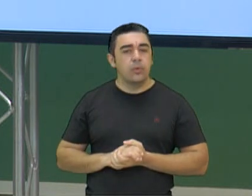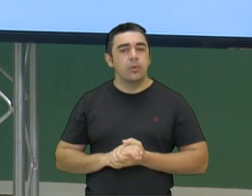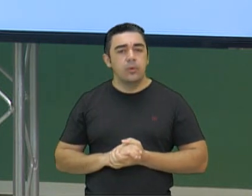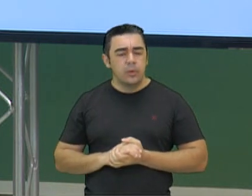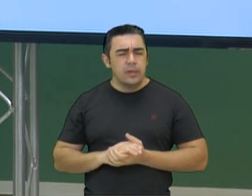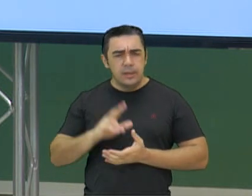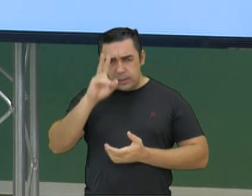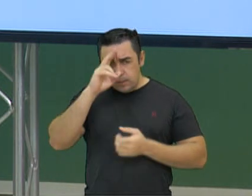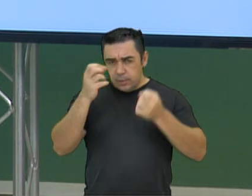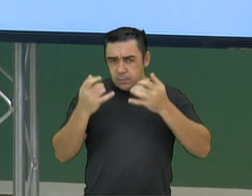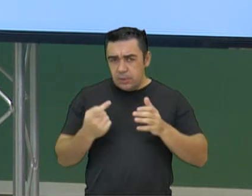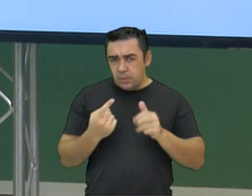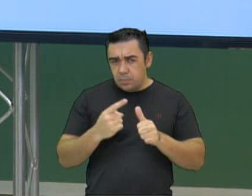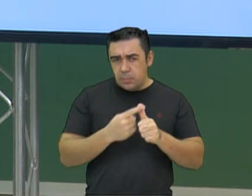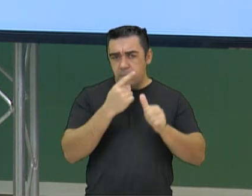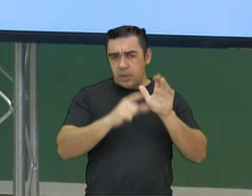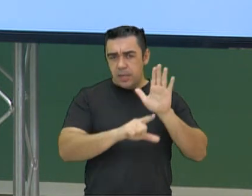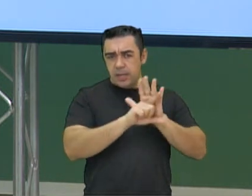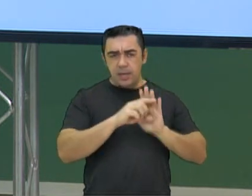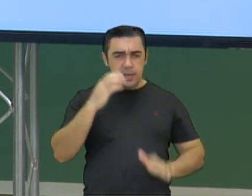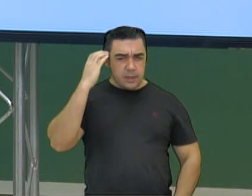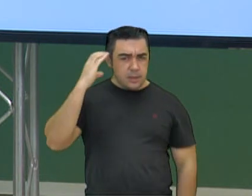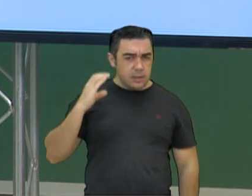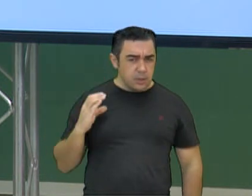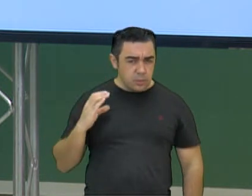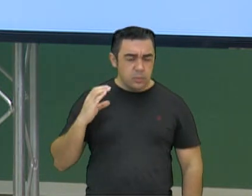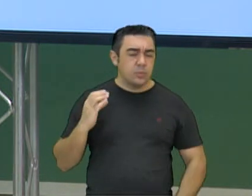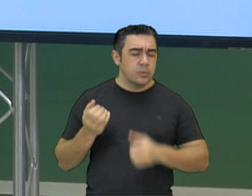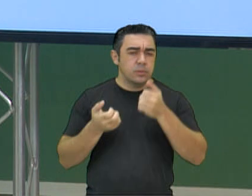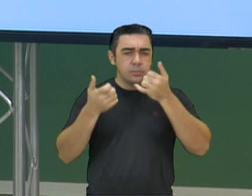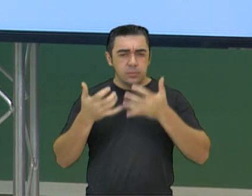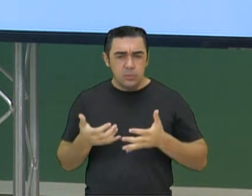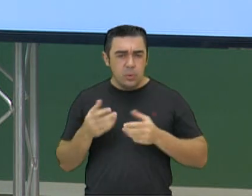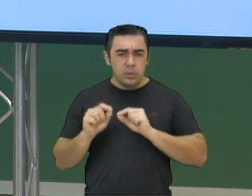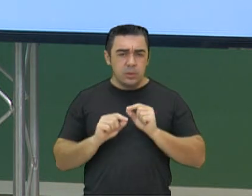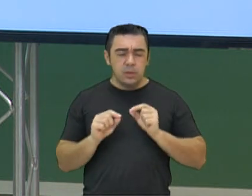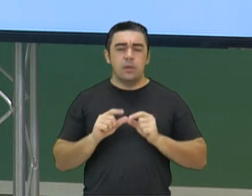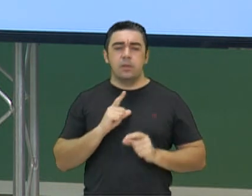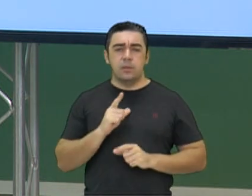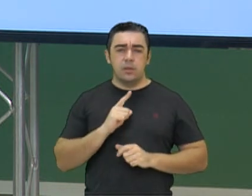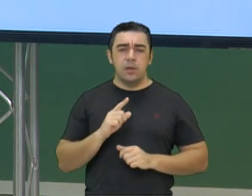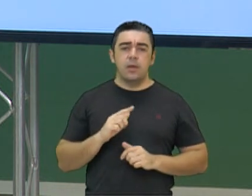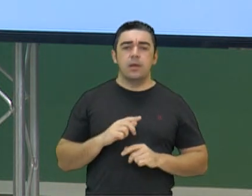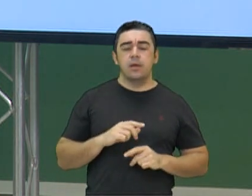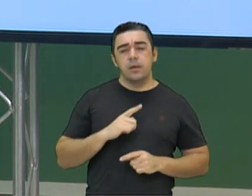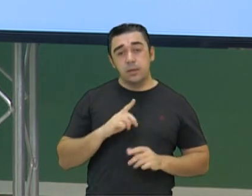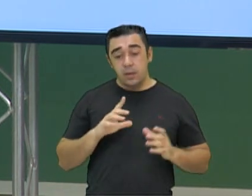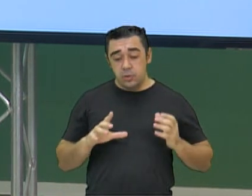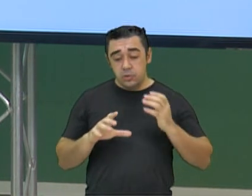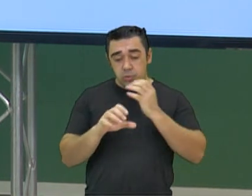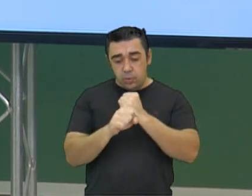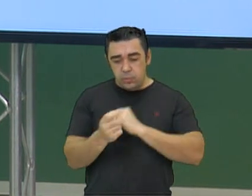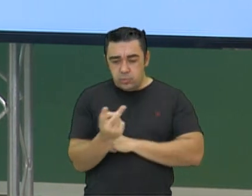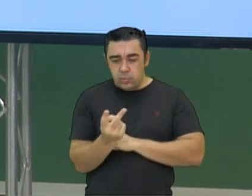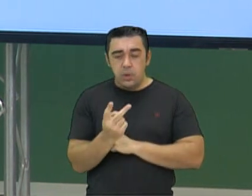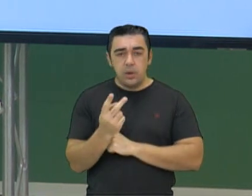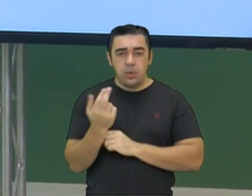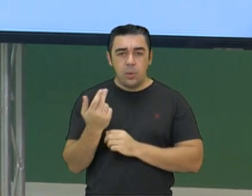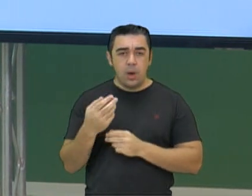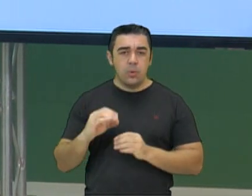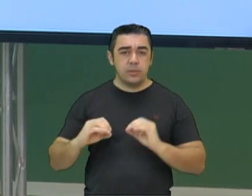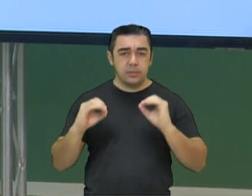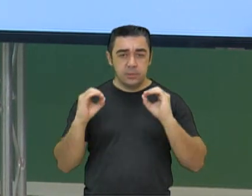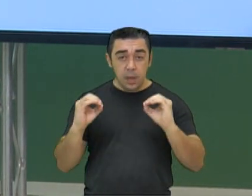a primeira lei de Newton, certo? Primeira aula de lei de Newton, lá sobre a somatória de forças se for igual a zero, nós vamos ter o estado de